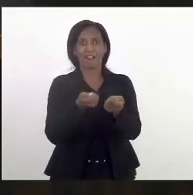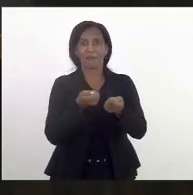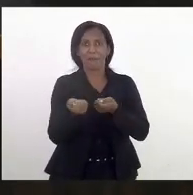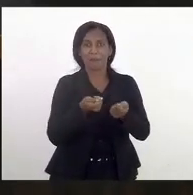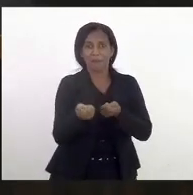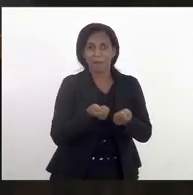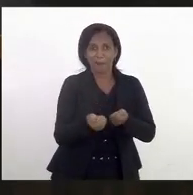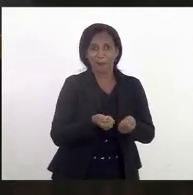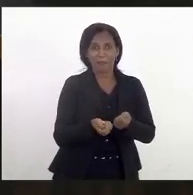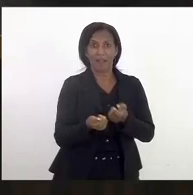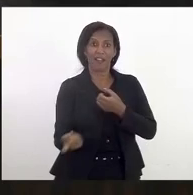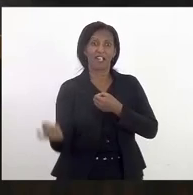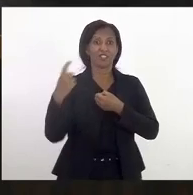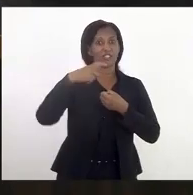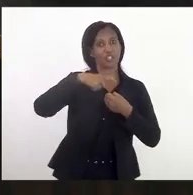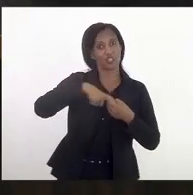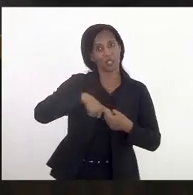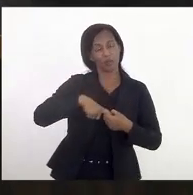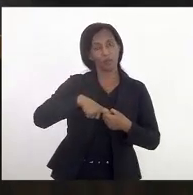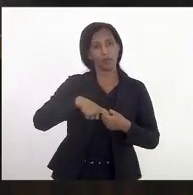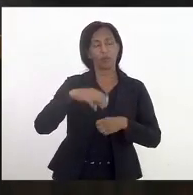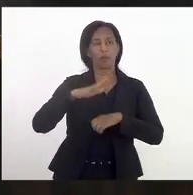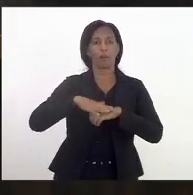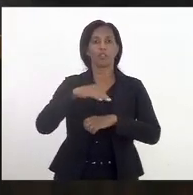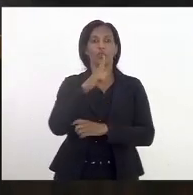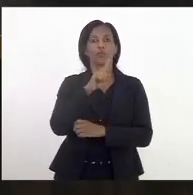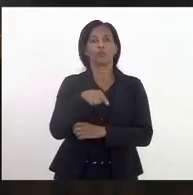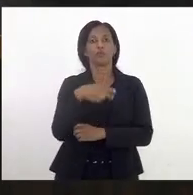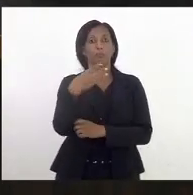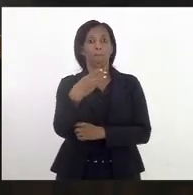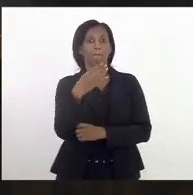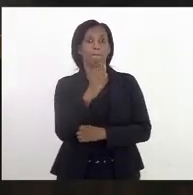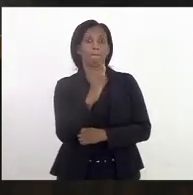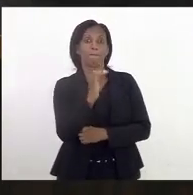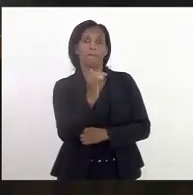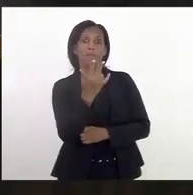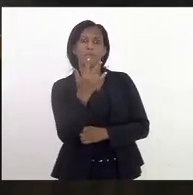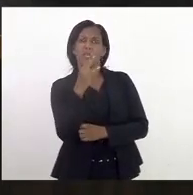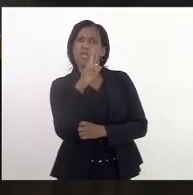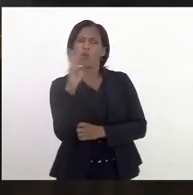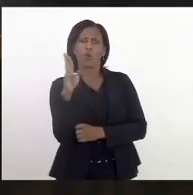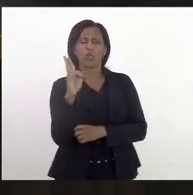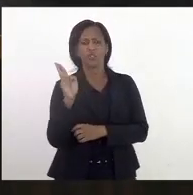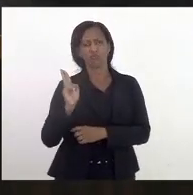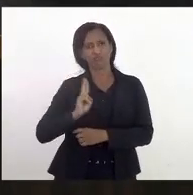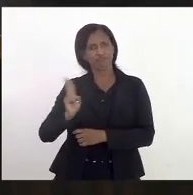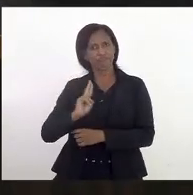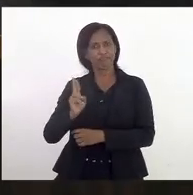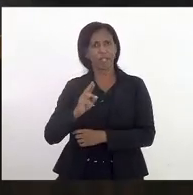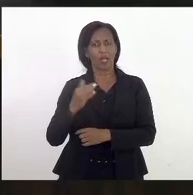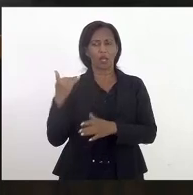mais de um 1,3 bilhões de reais nos últimos três anos